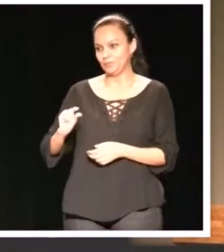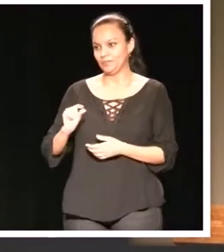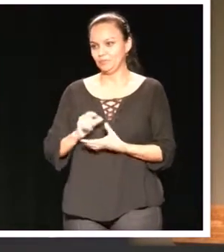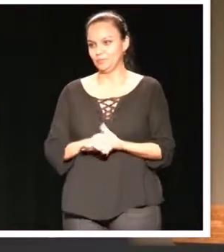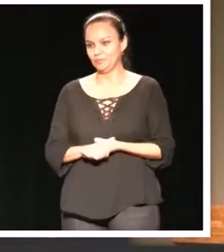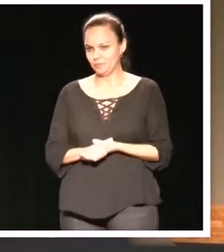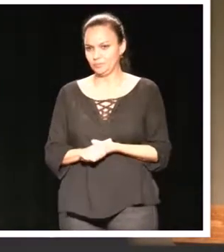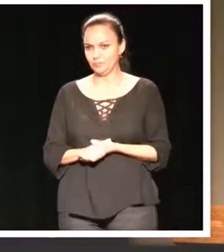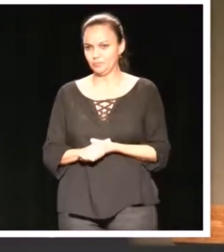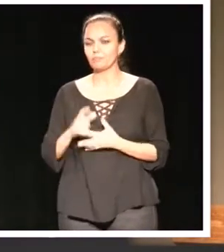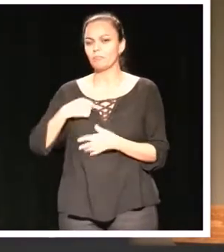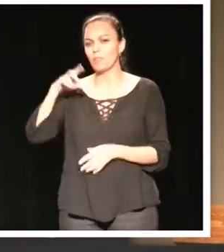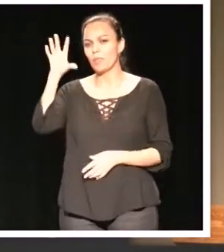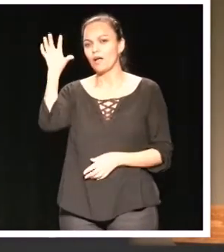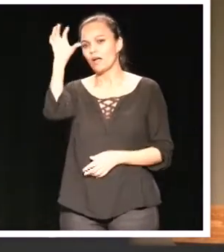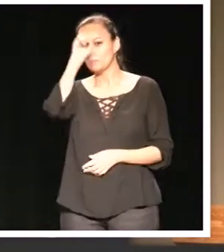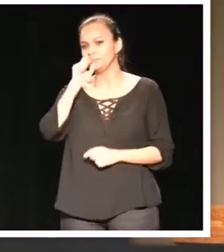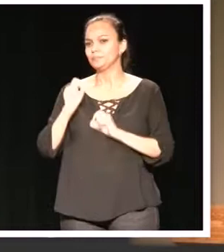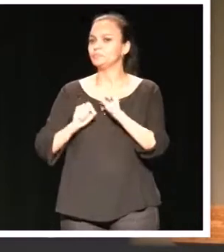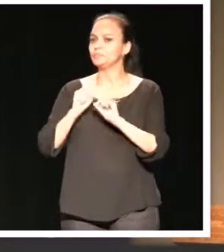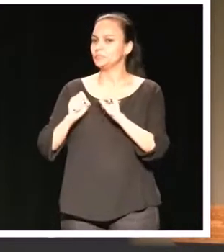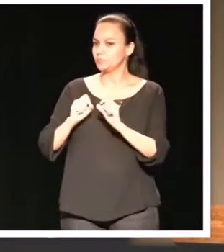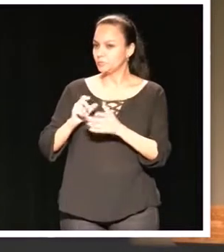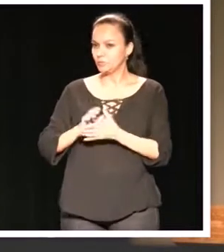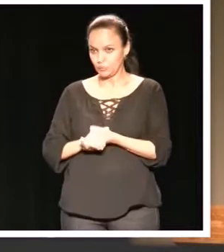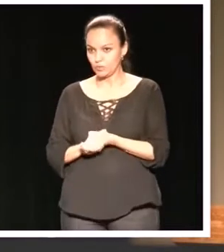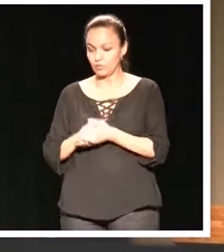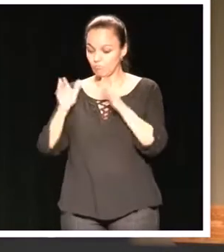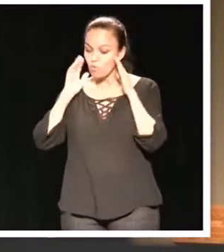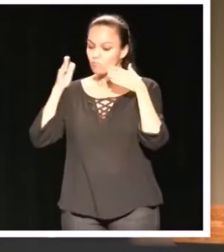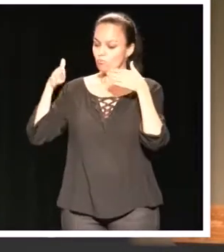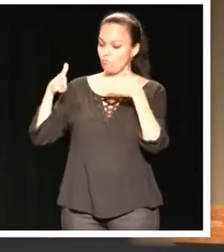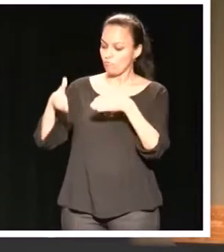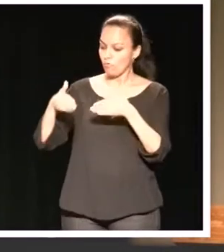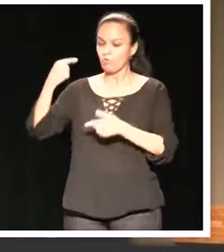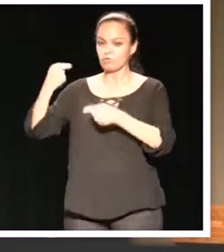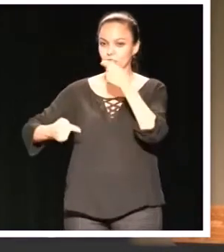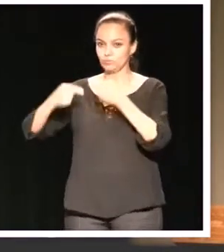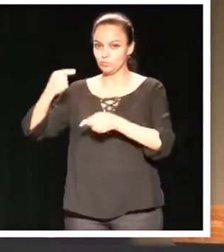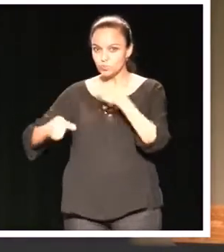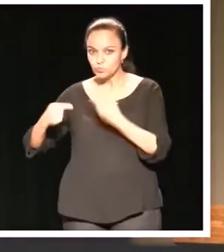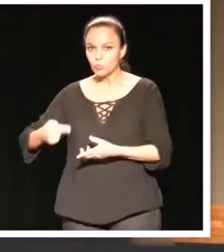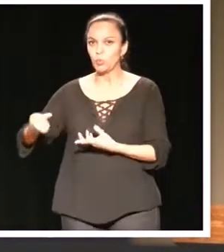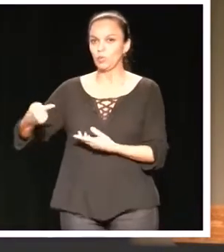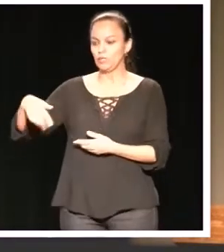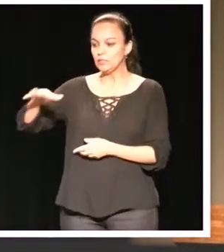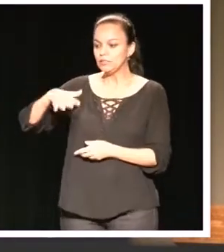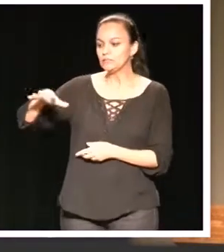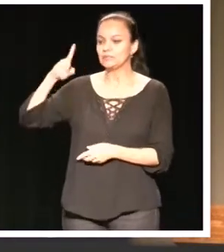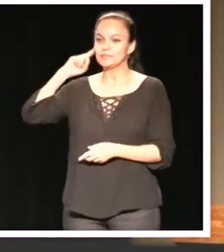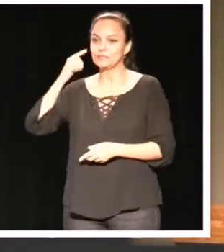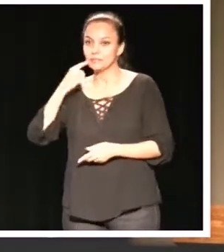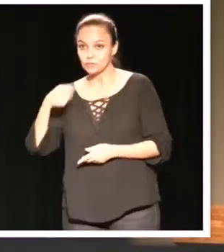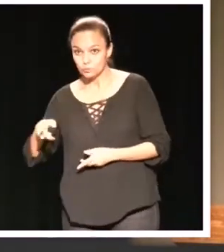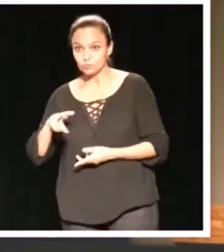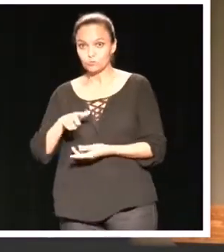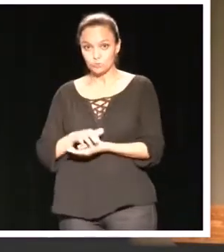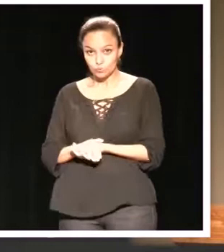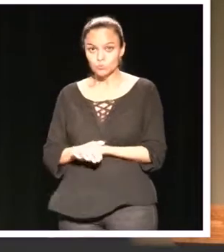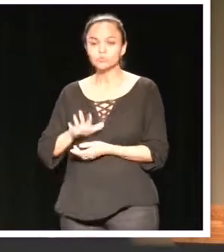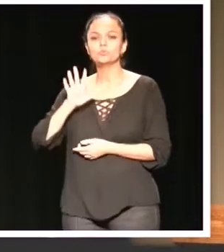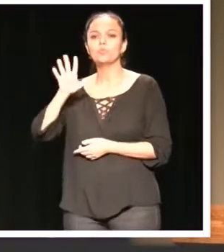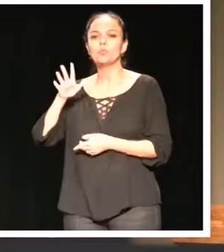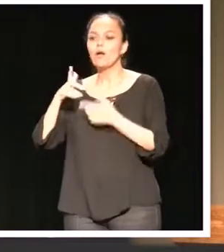mostra que a atenção às políticas públicas referidas aos surdos, como ligados a uma